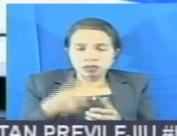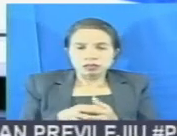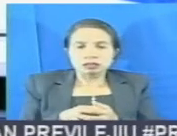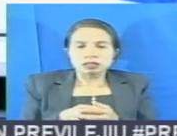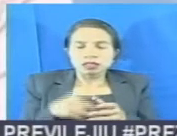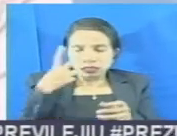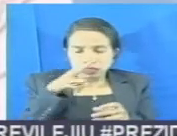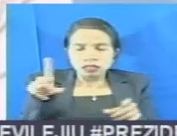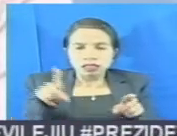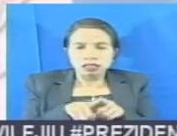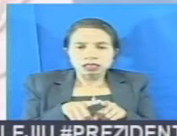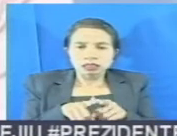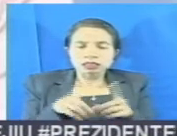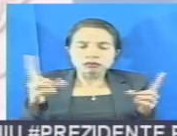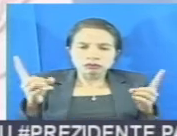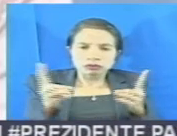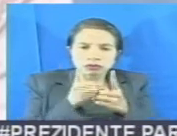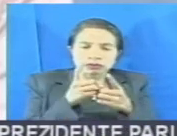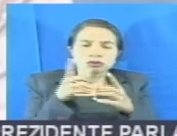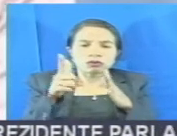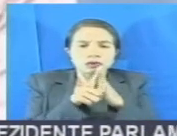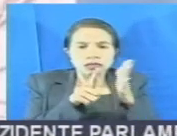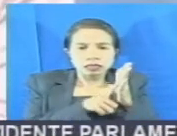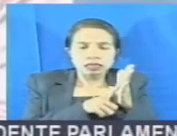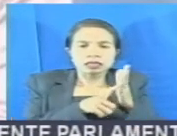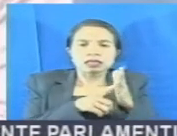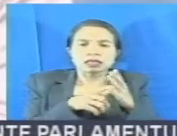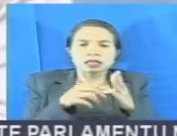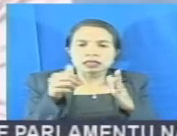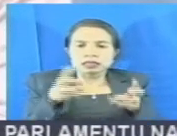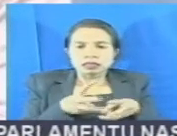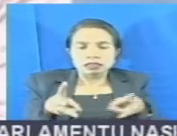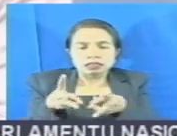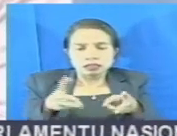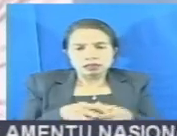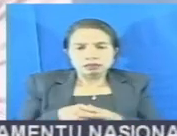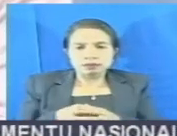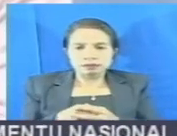ainda. Infração ou viola lei código estrada. E depois de estamos a identificar cá quando